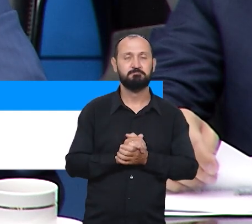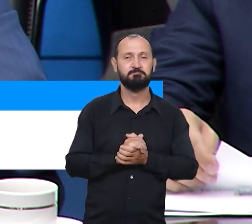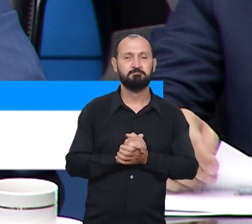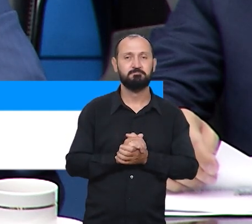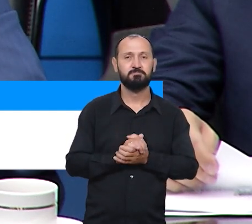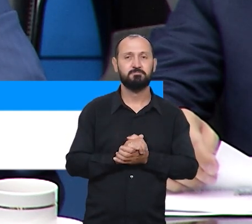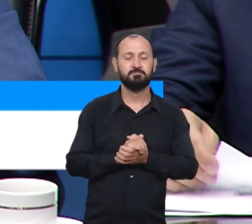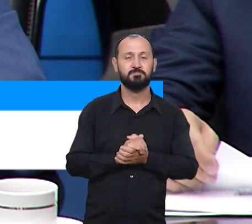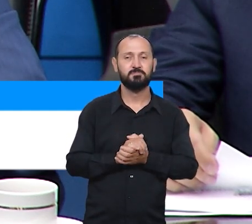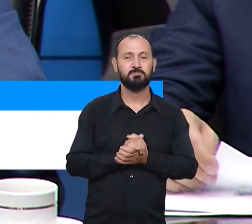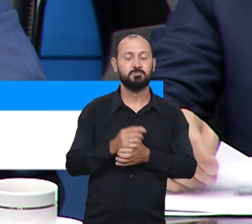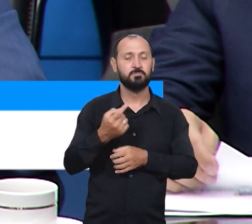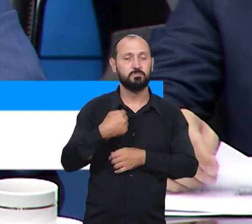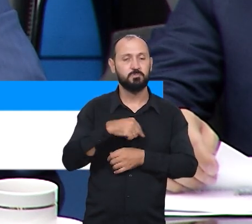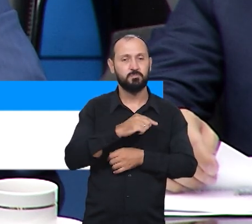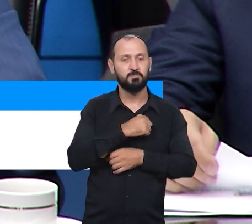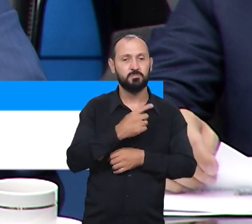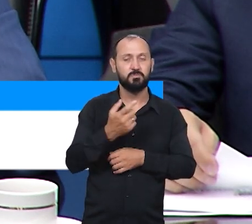aqui.